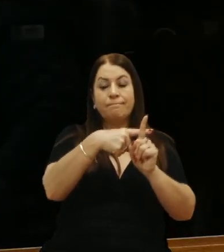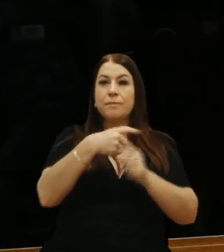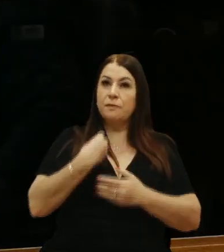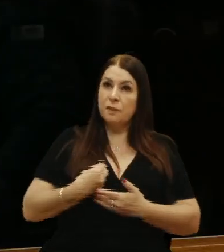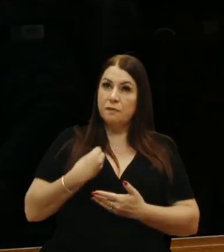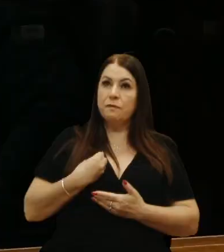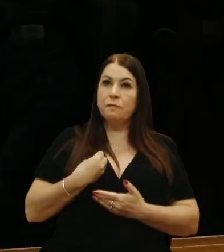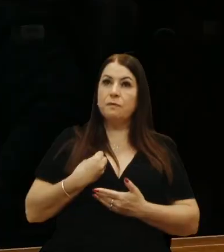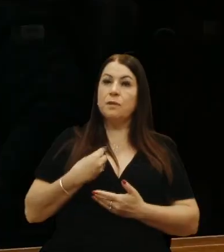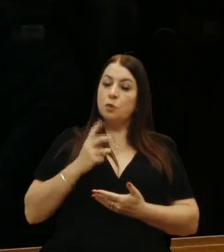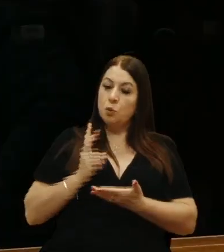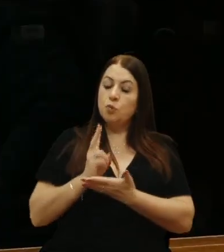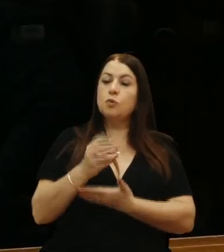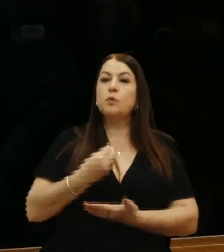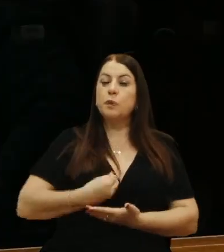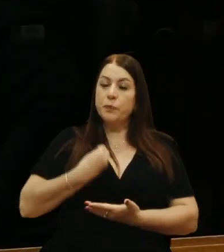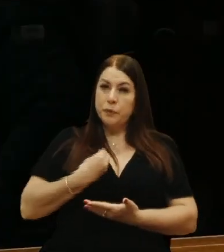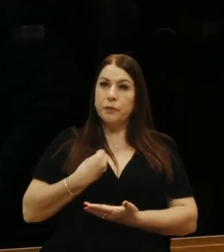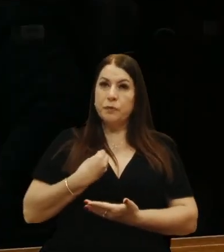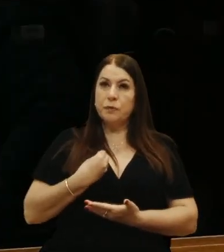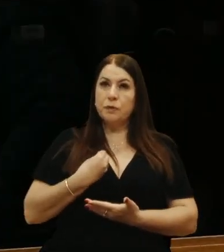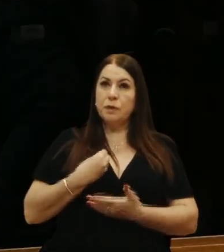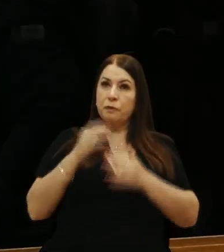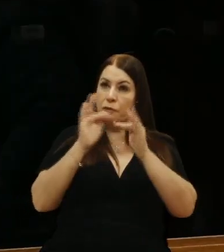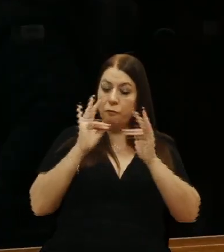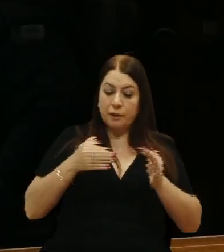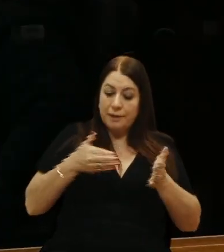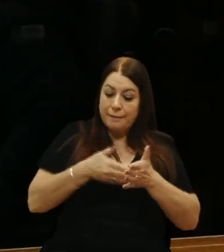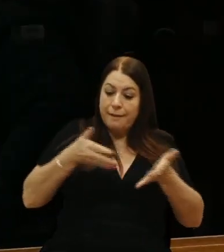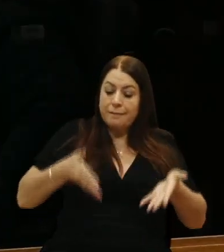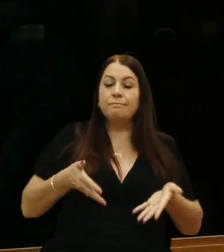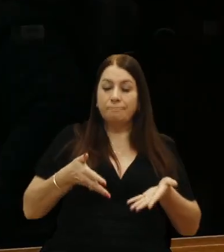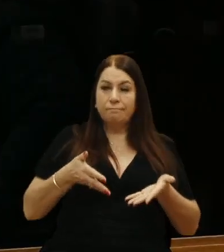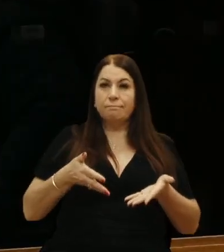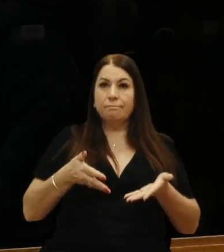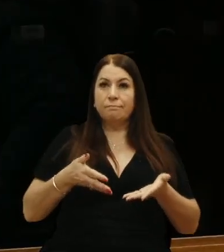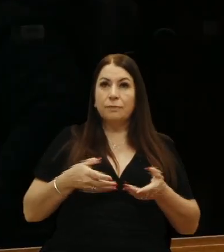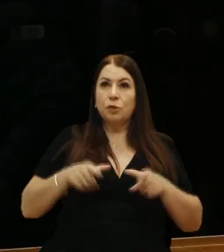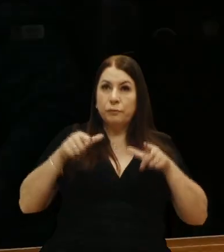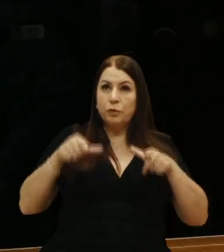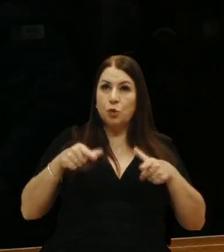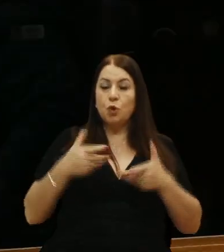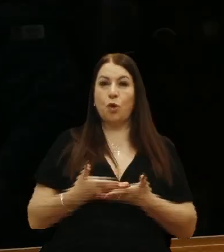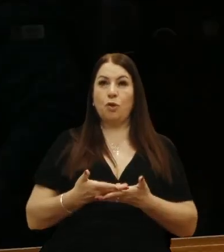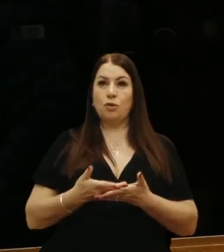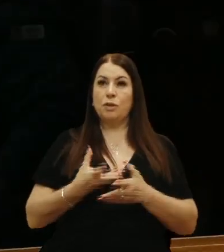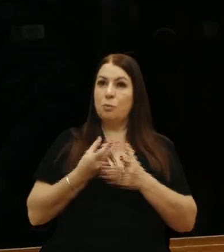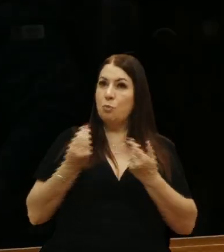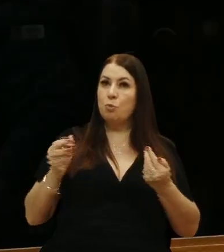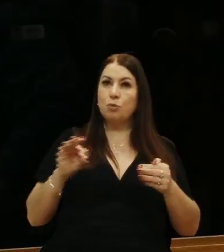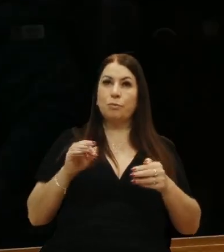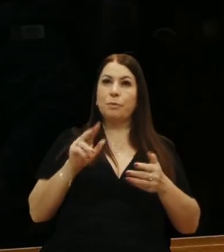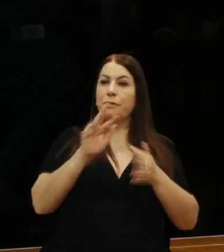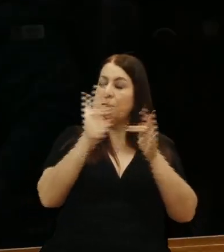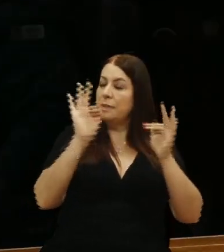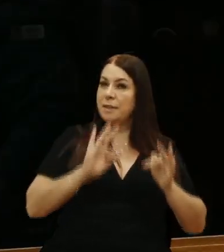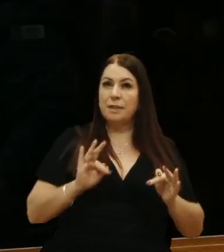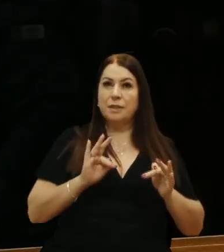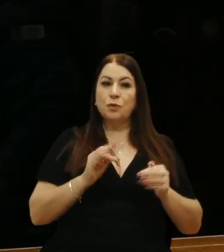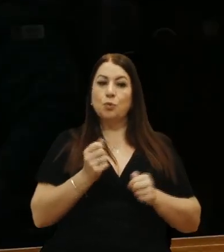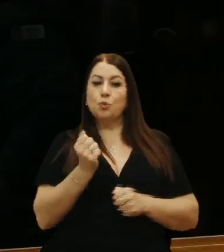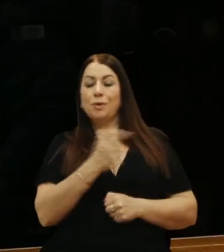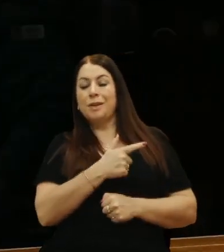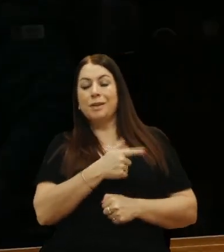Vivi e ainda estou vivo, fui feliz até aqui. Tive a sorte de ter muito mais alegria do que dor